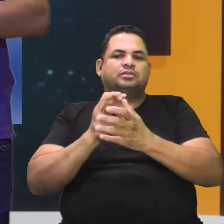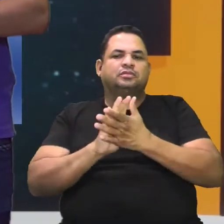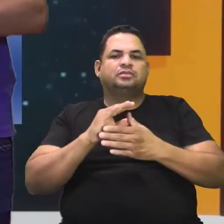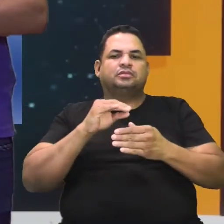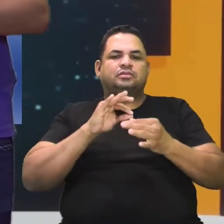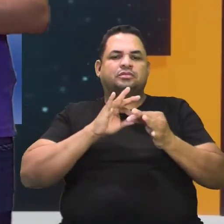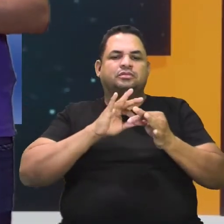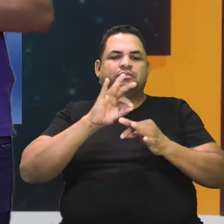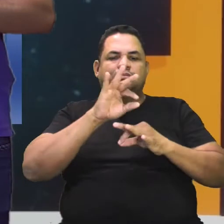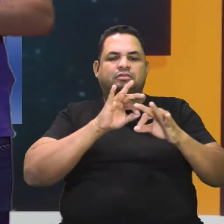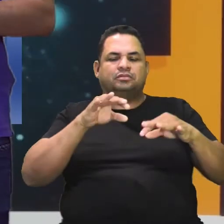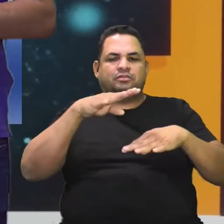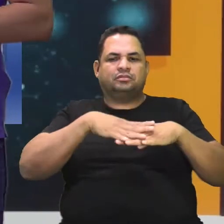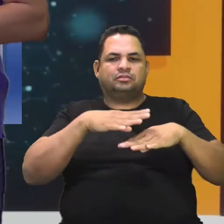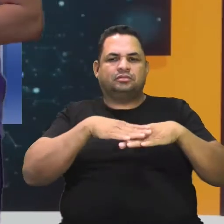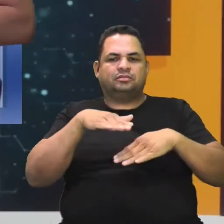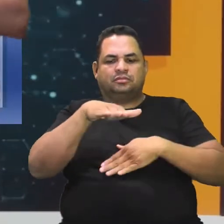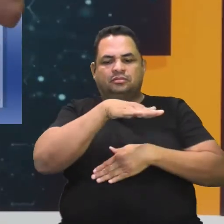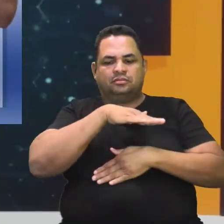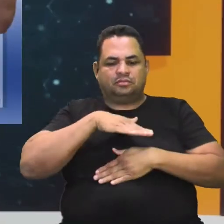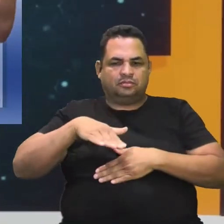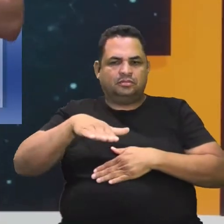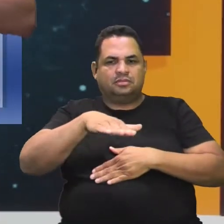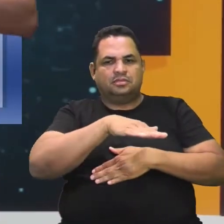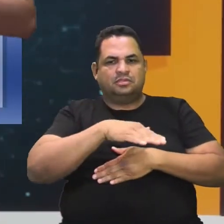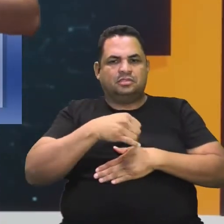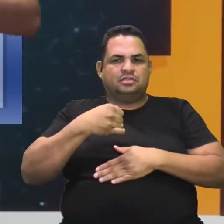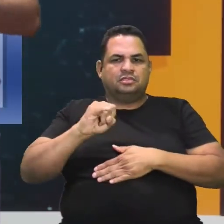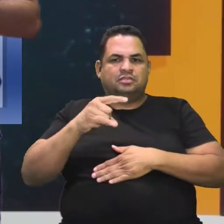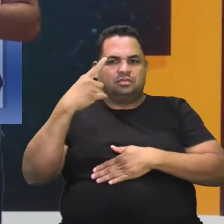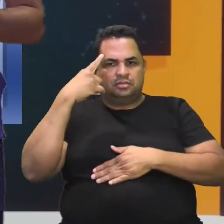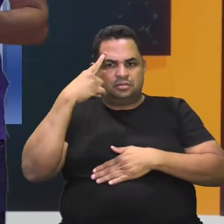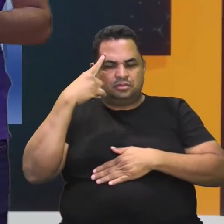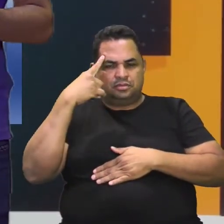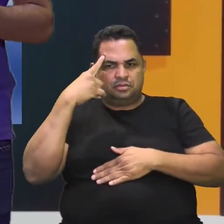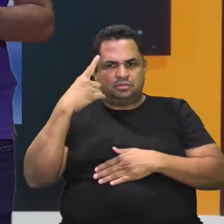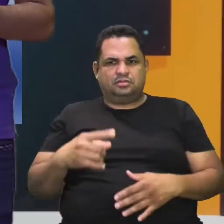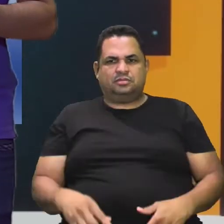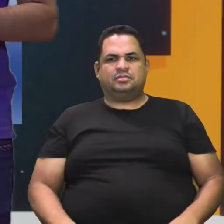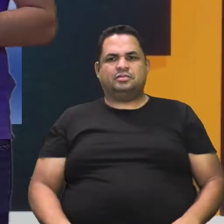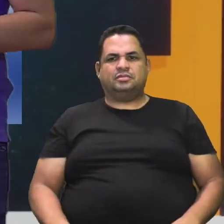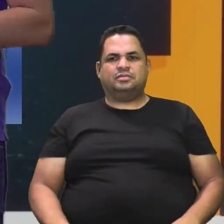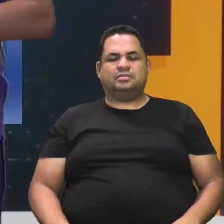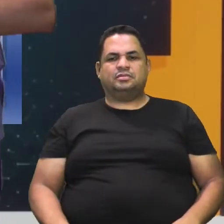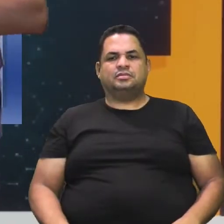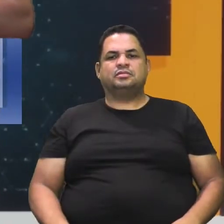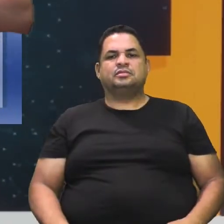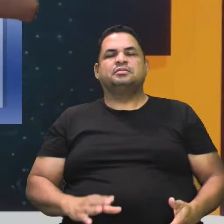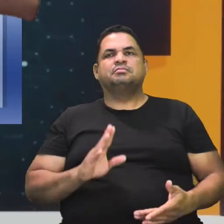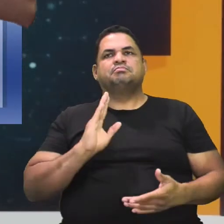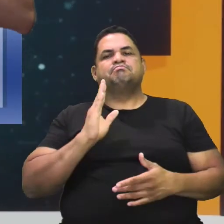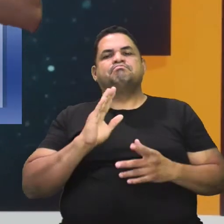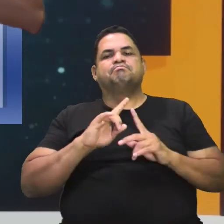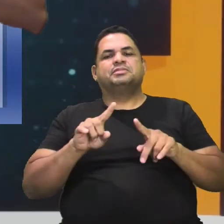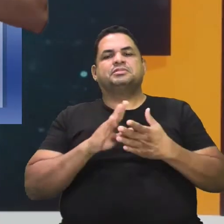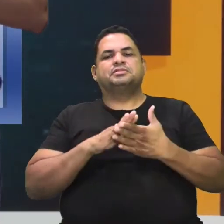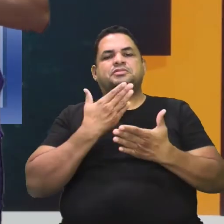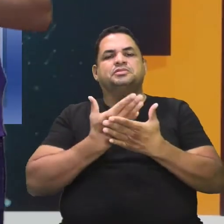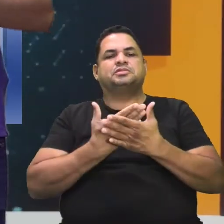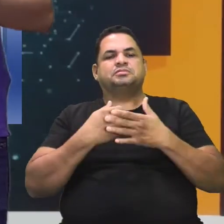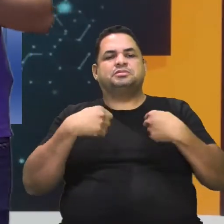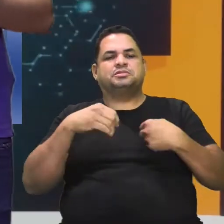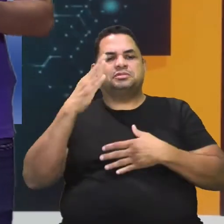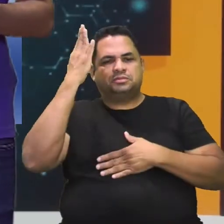plana. Mas né, se fôssemos pensar igual alguns colegas aí, mas eles já estudaram, eles têm que